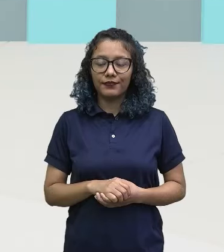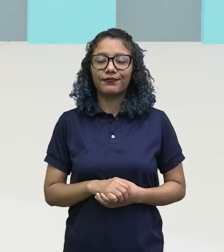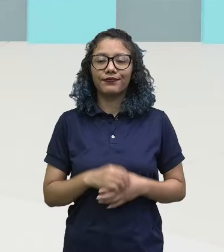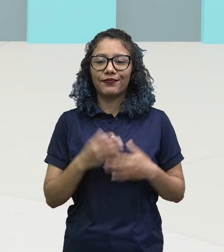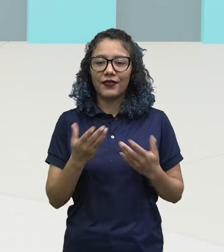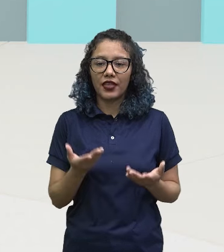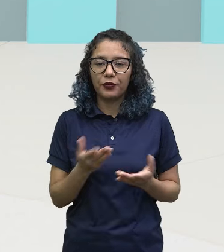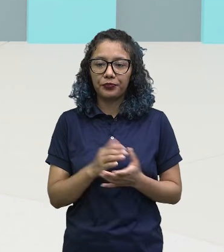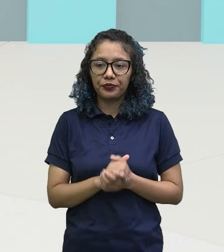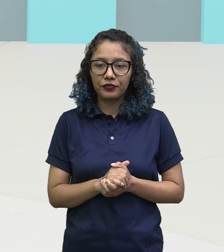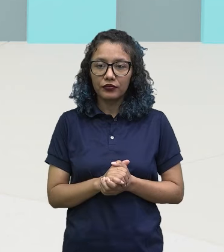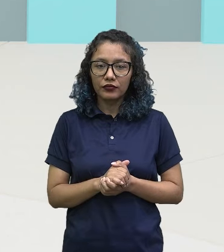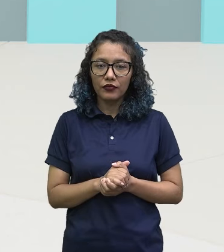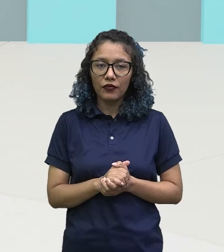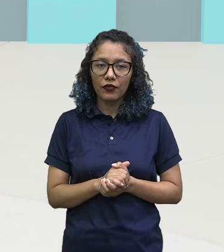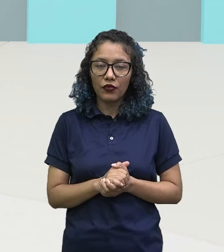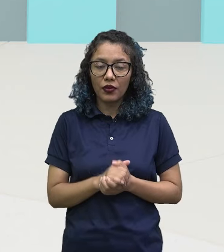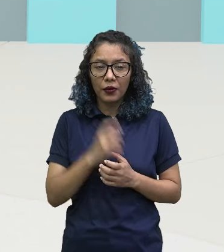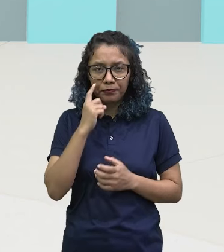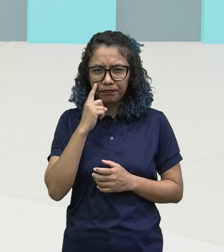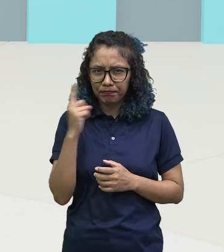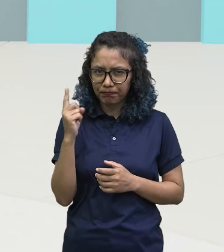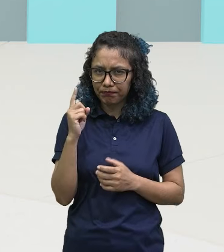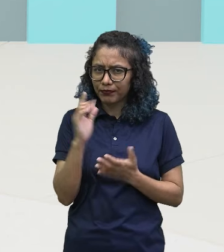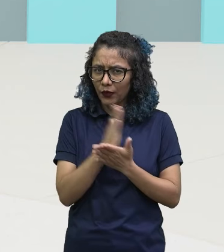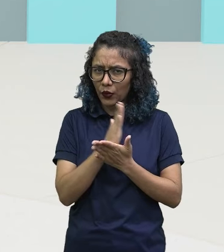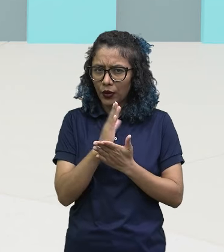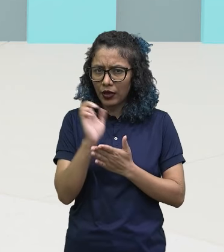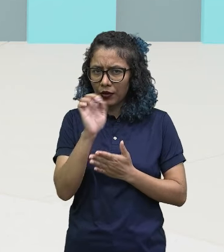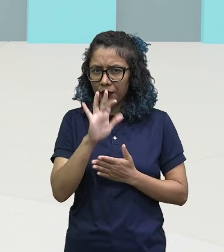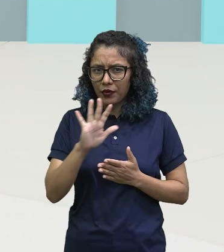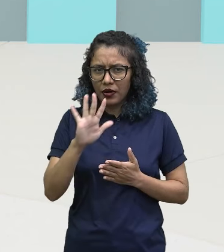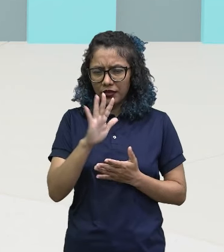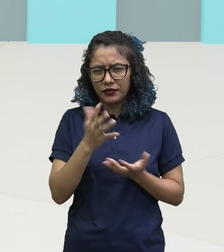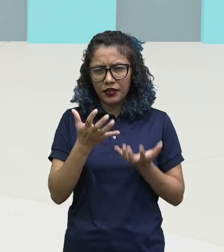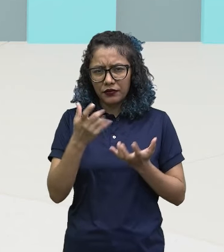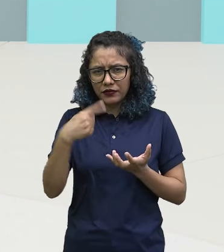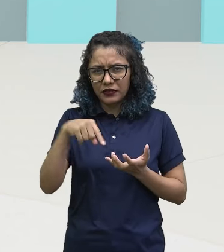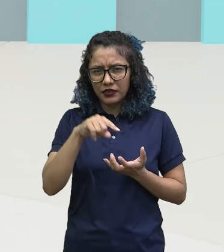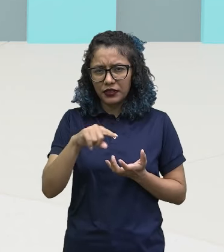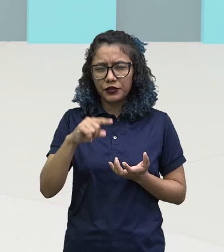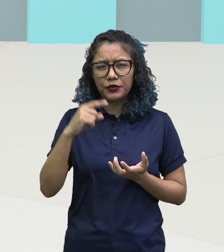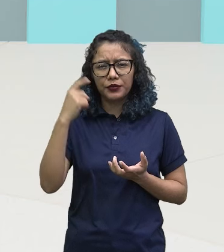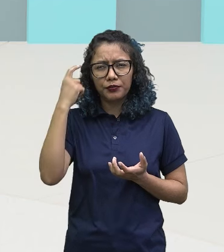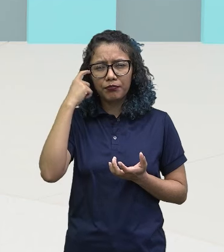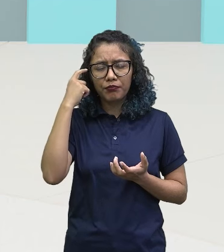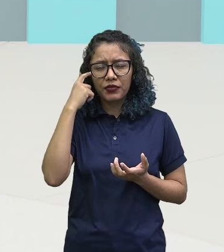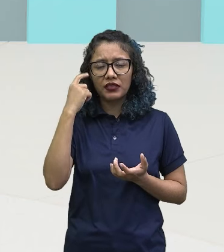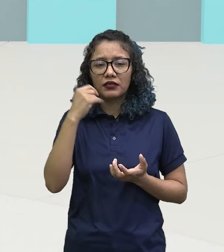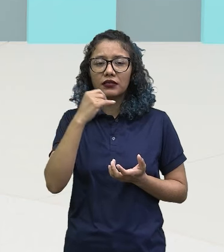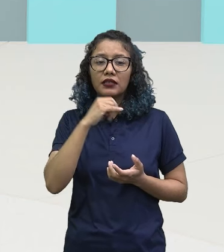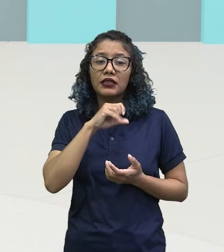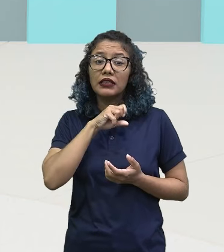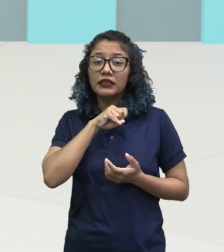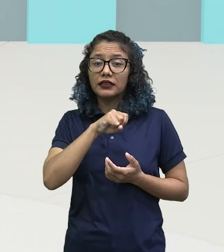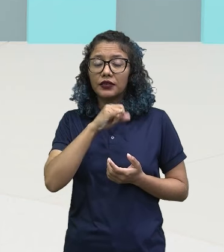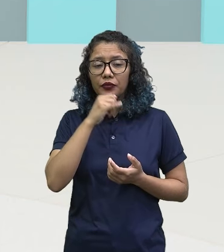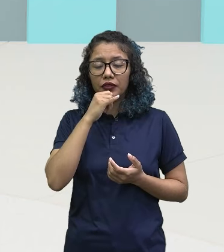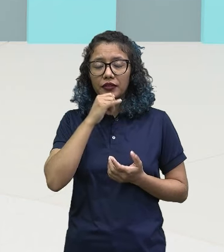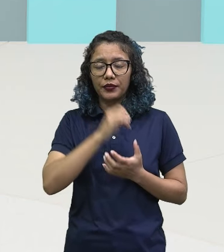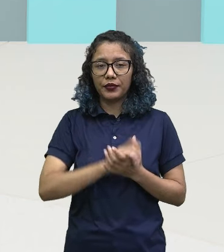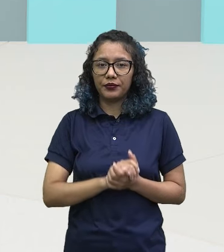Então, gente, há algumas imagens aqui. Eu quero que vocês pensem especificamente se as palavras que eu vou